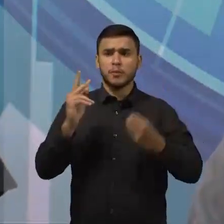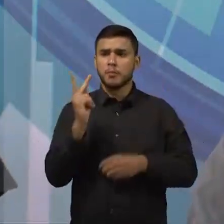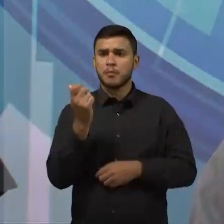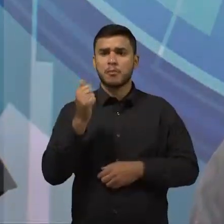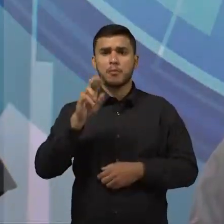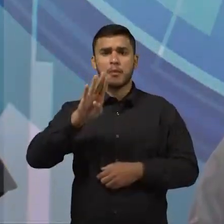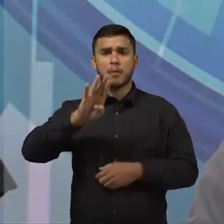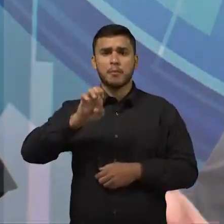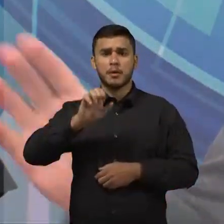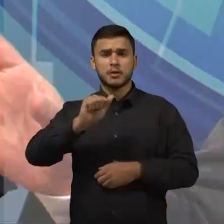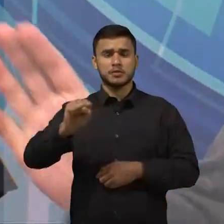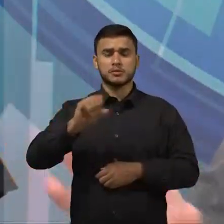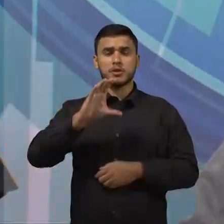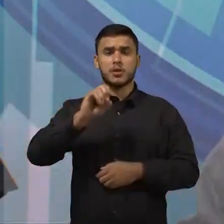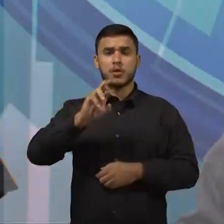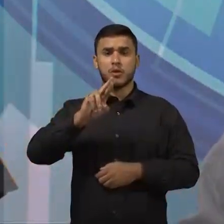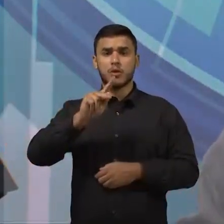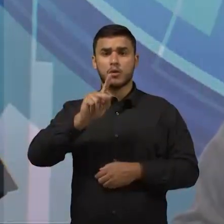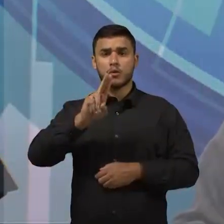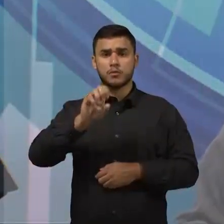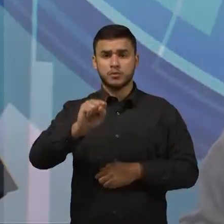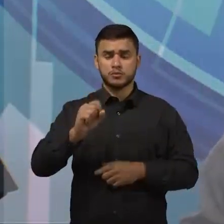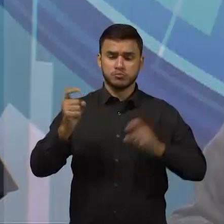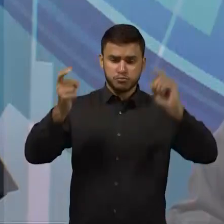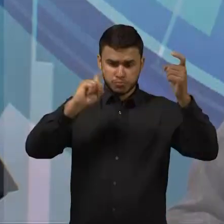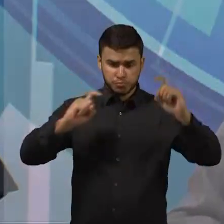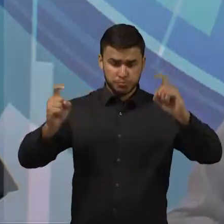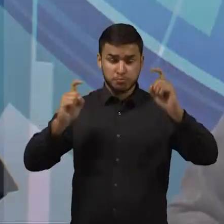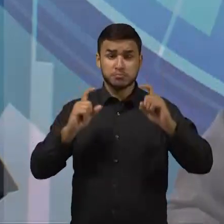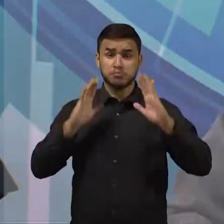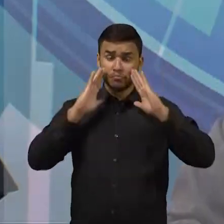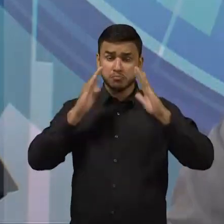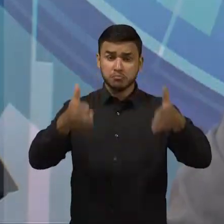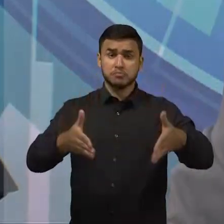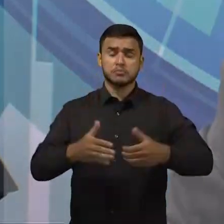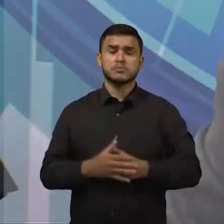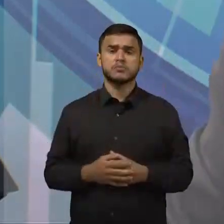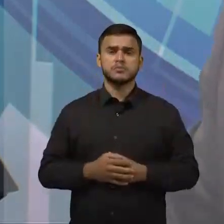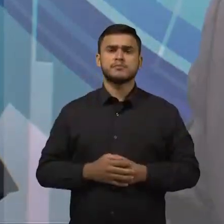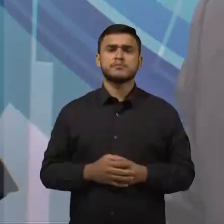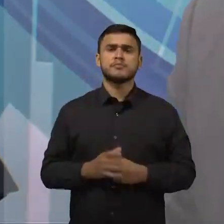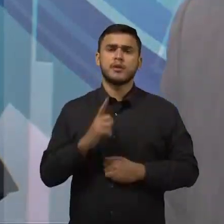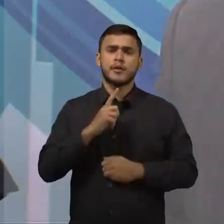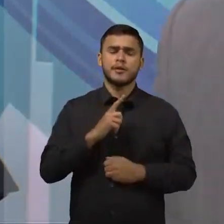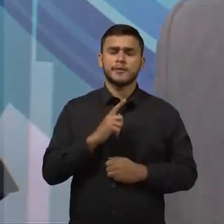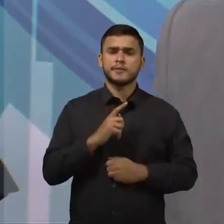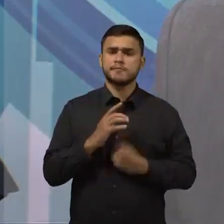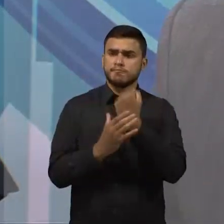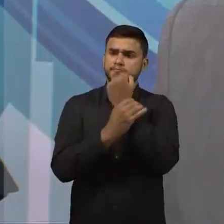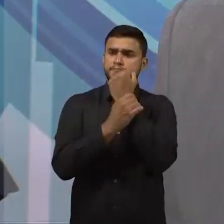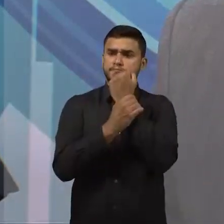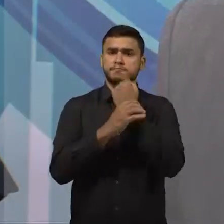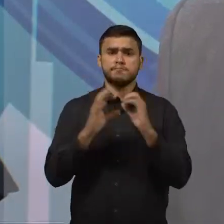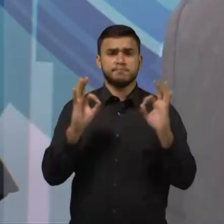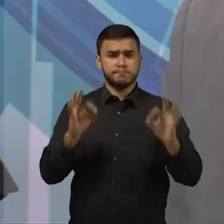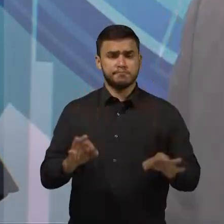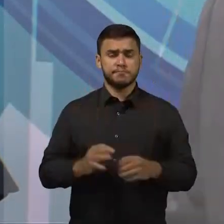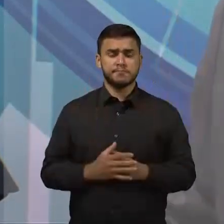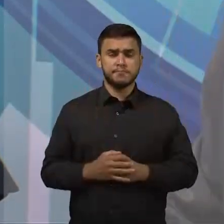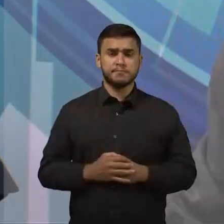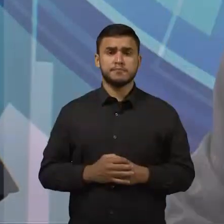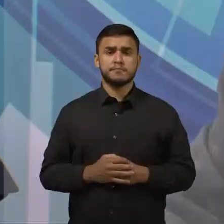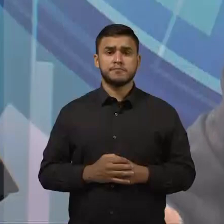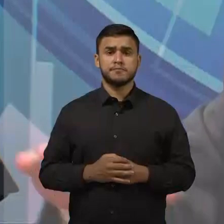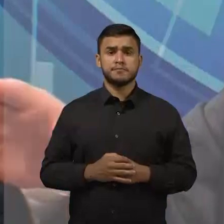habeas corpus. Isso que o Hélio falou. Então, há sempre essa ideia dessa proteção favorável ao habeas corpus.